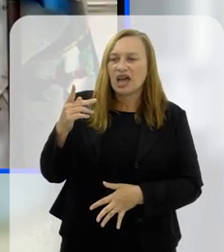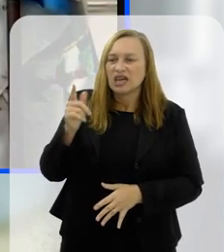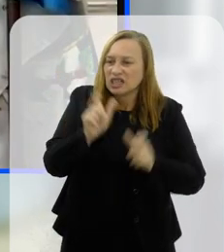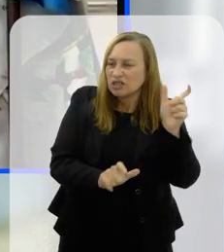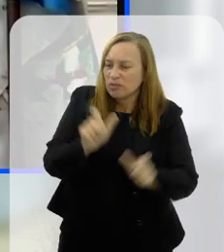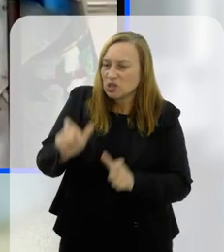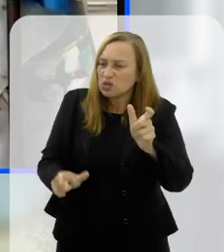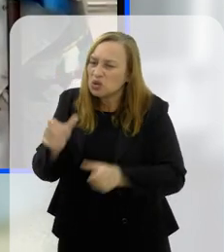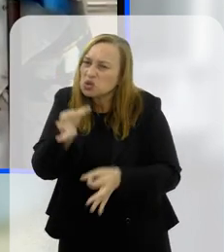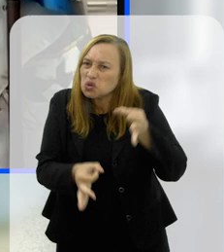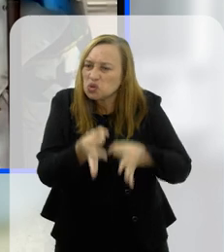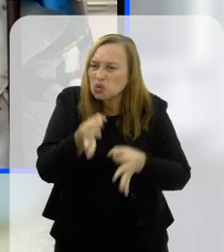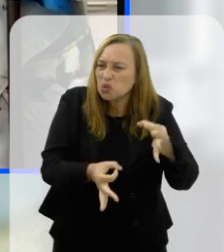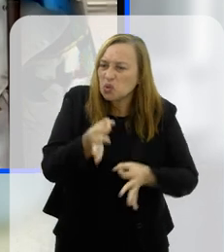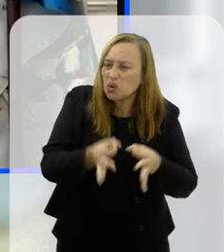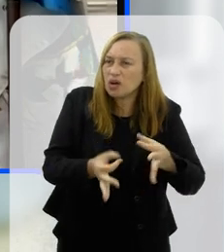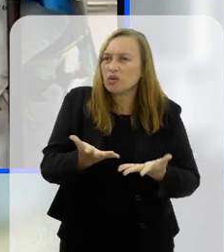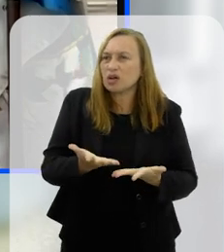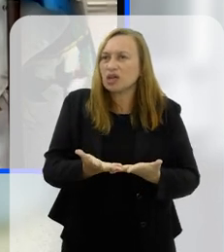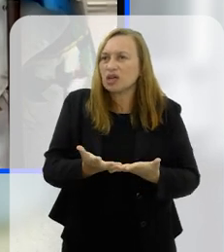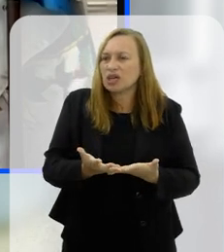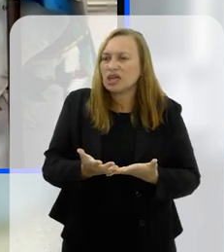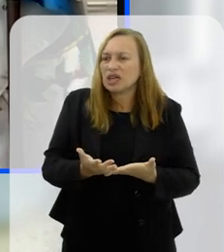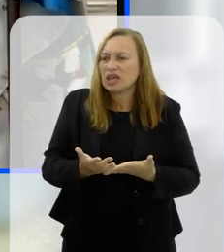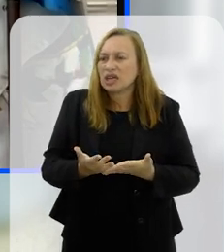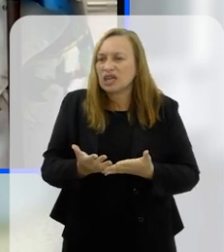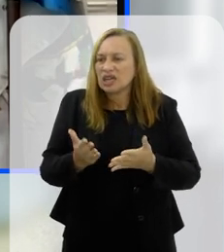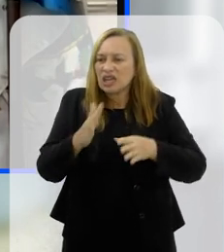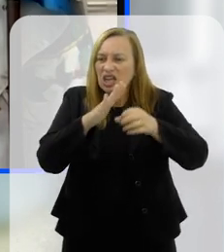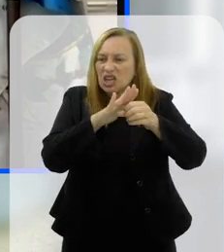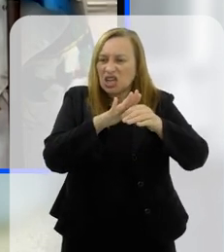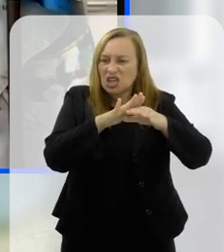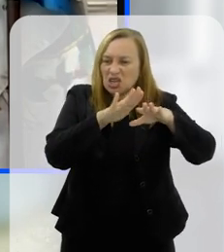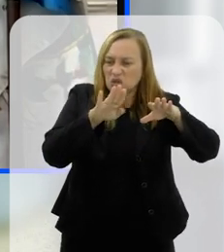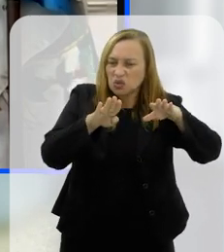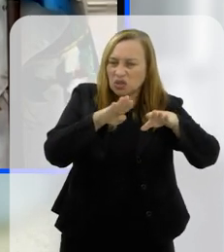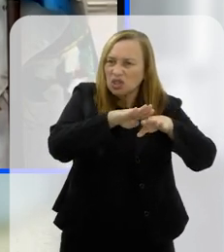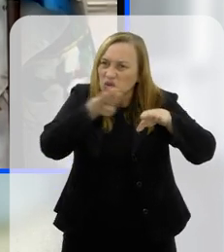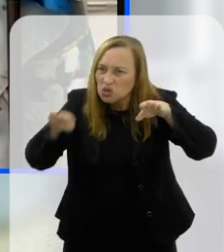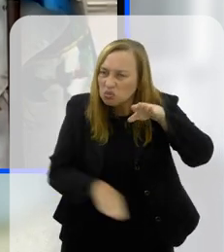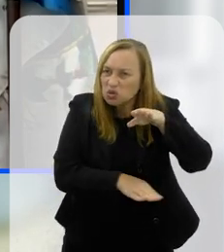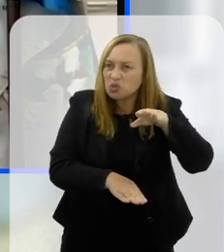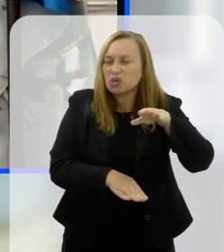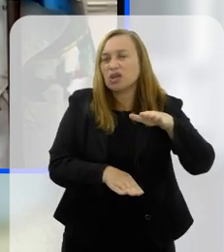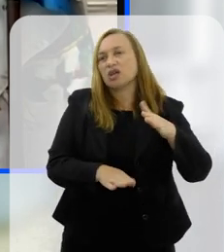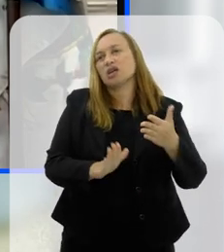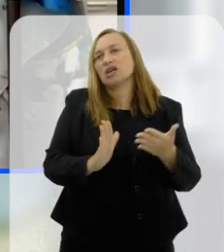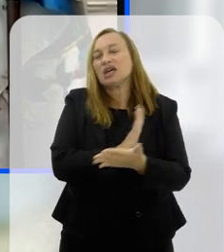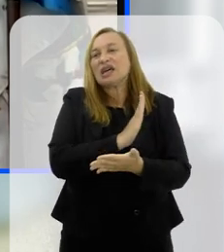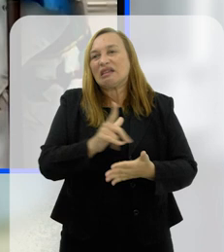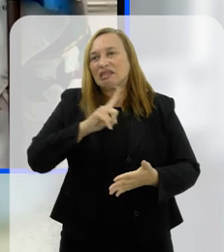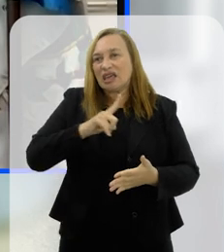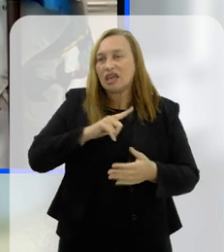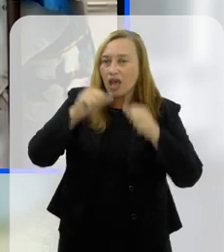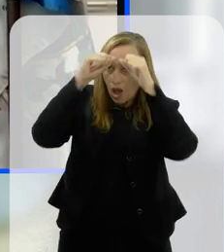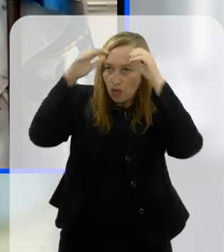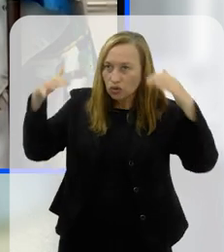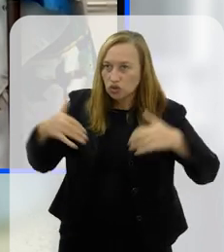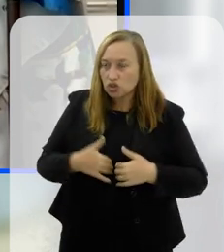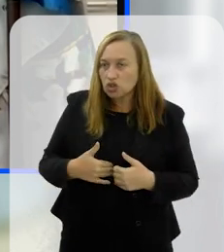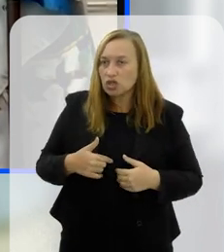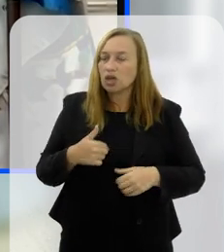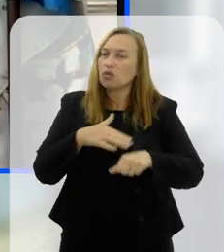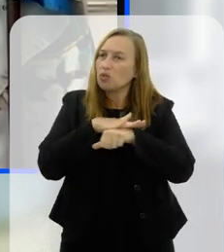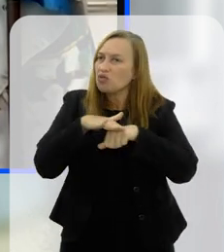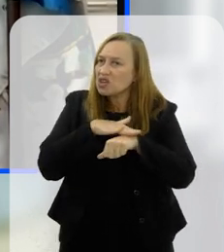muitos né e as pessoas têm a mania de de diminuir as coisas nem muuitas das vezes não entendeu tem autistas